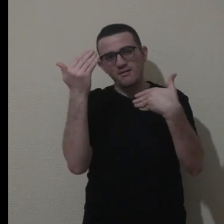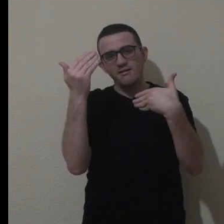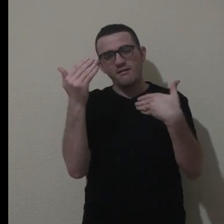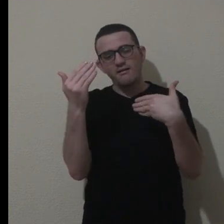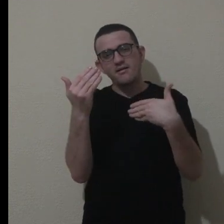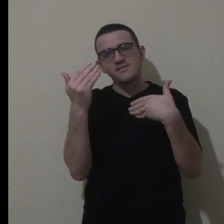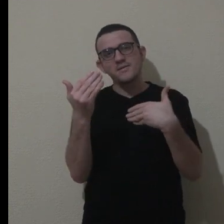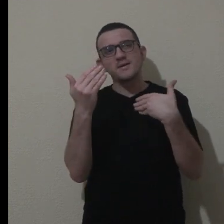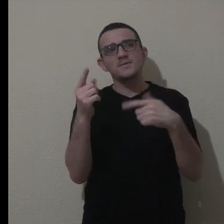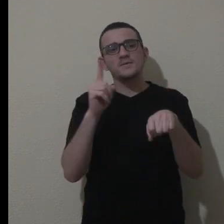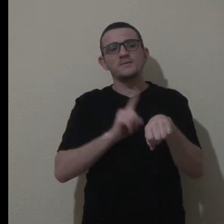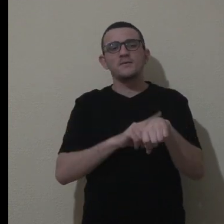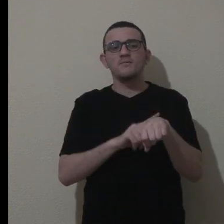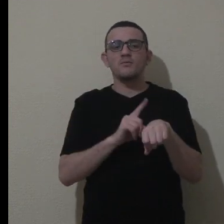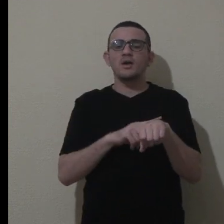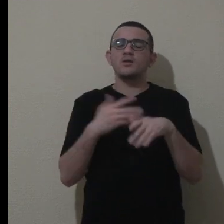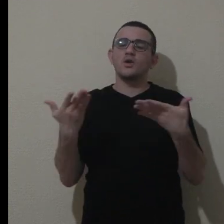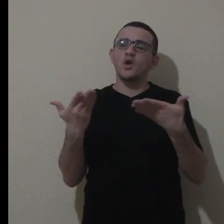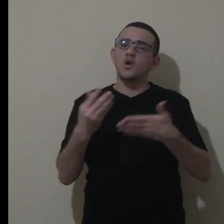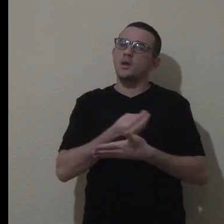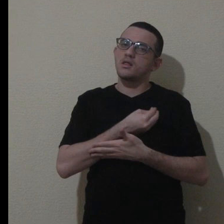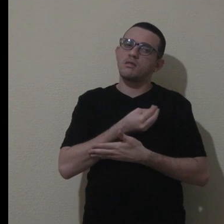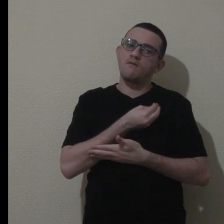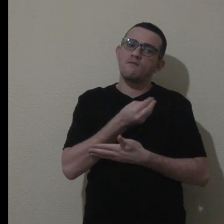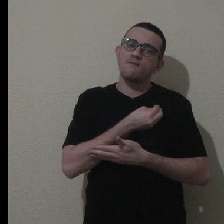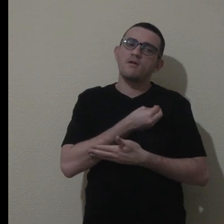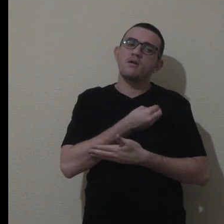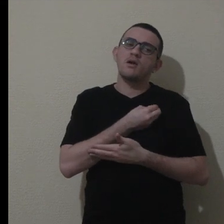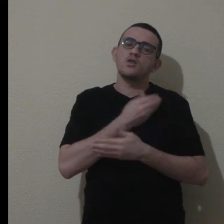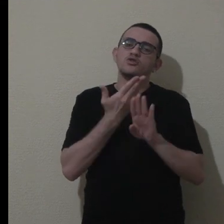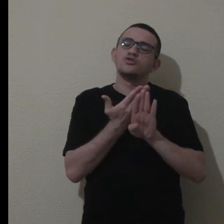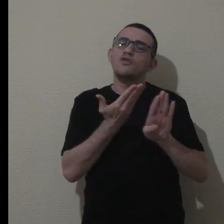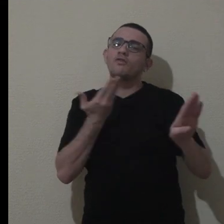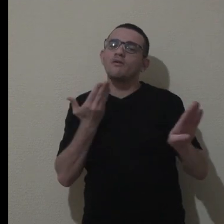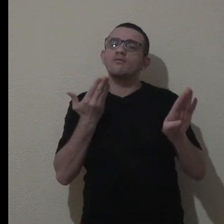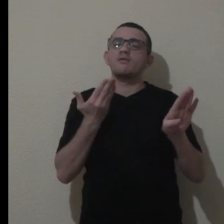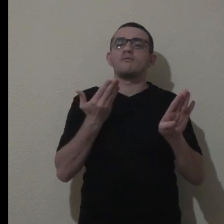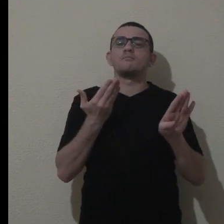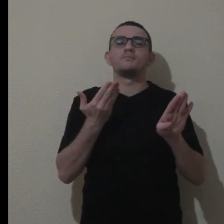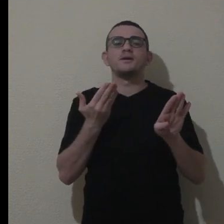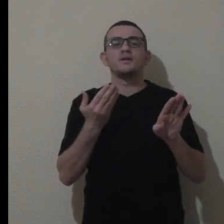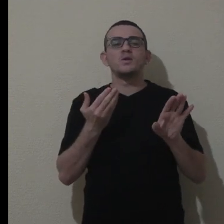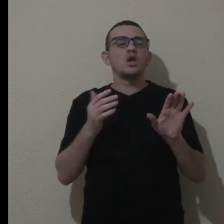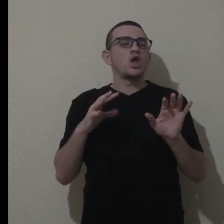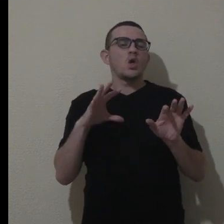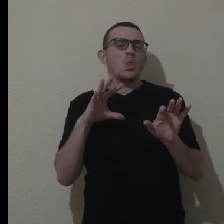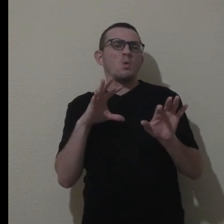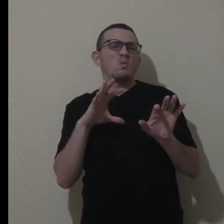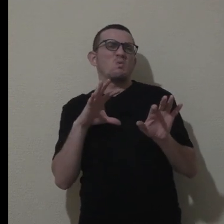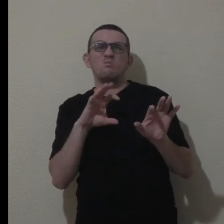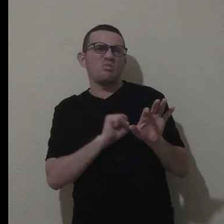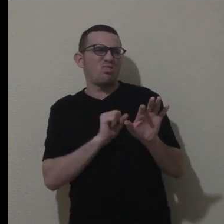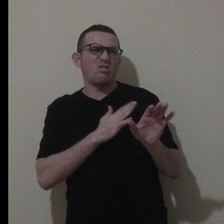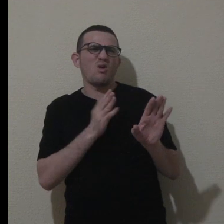agradecimento e nesse momento que nós estamos vivendo aí de distanciamento físico, né? Eu não gosto muito